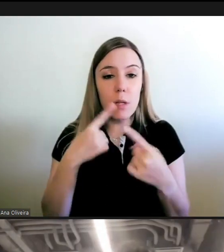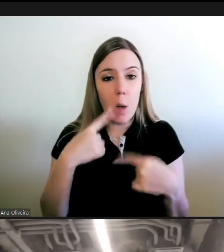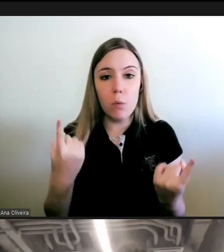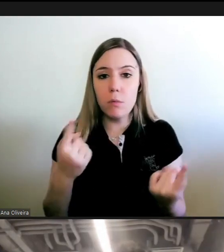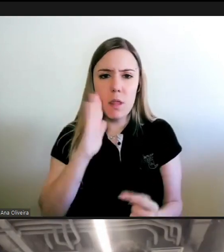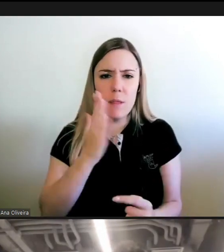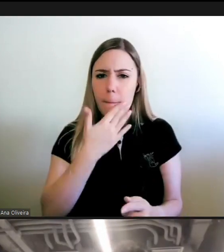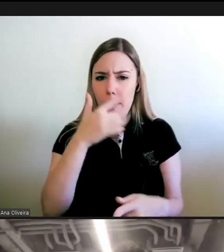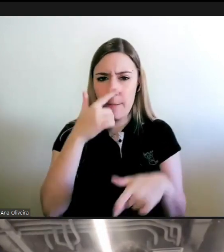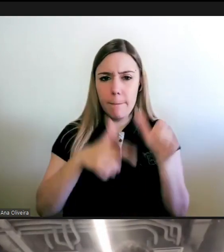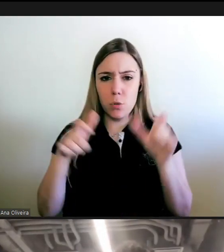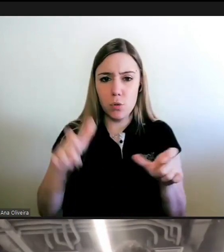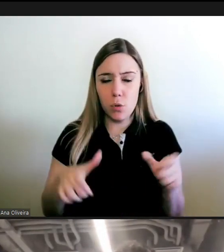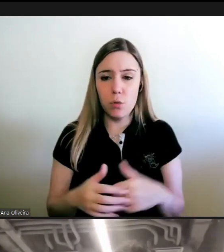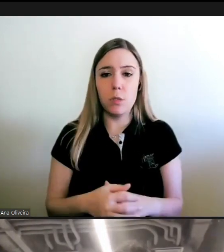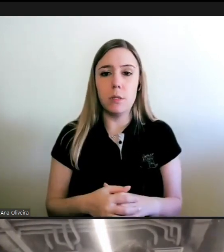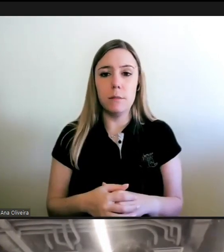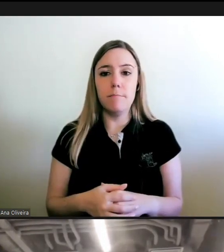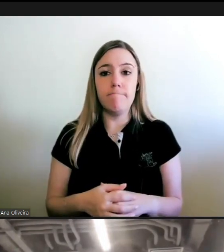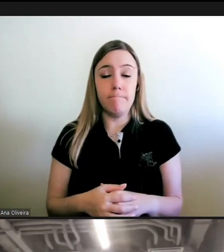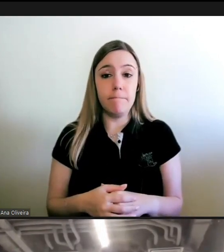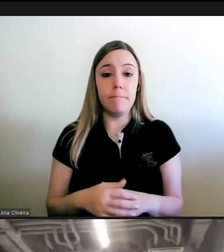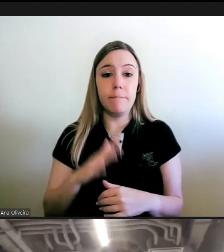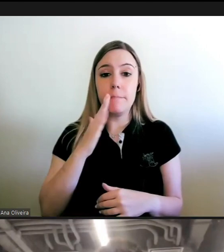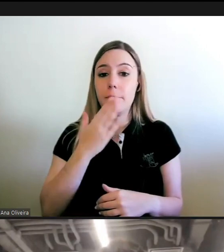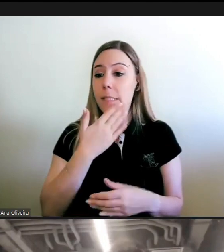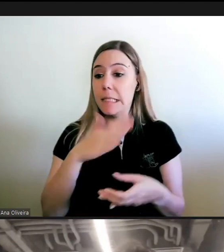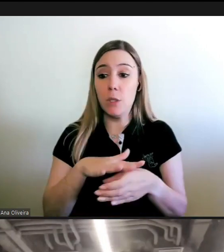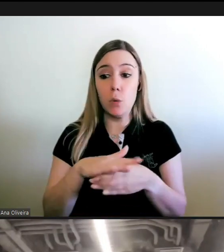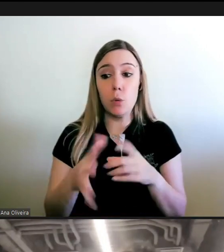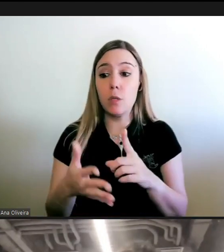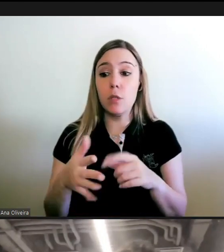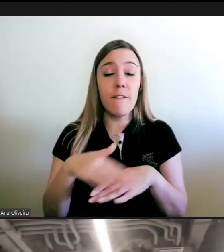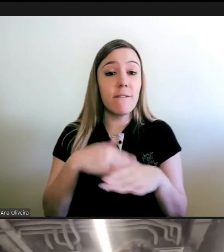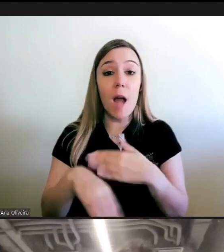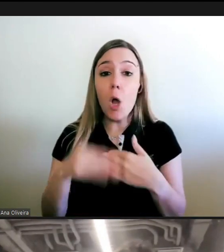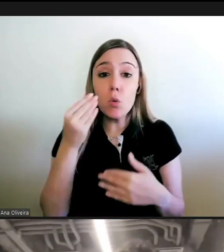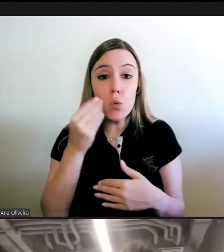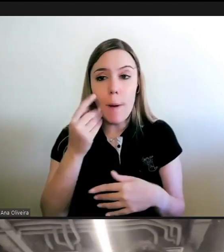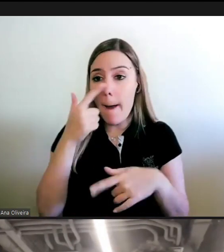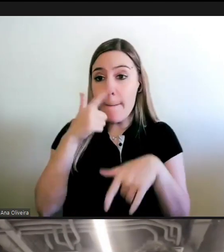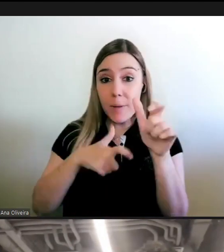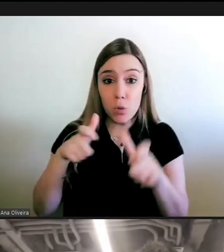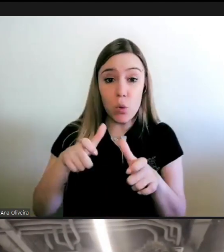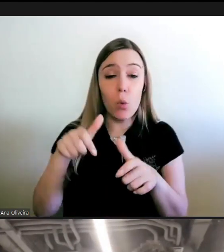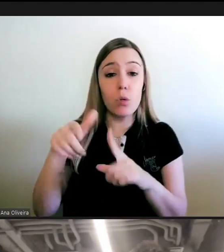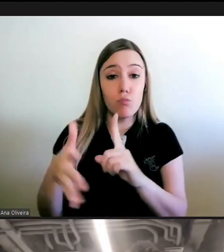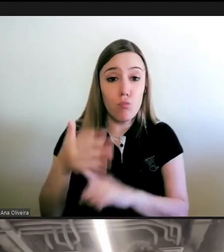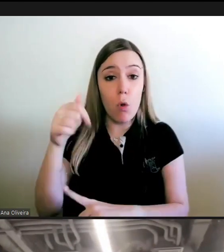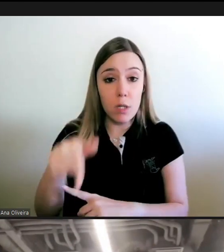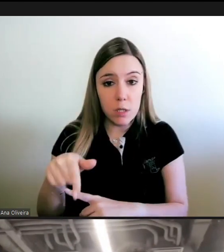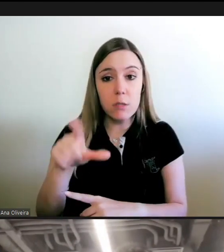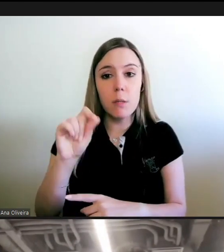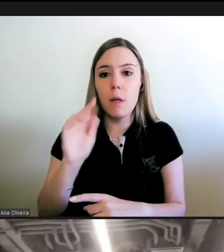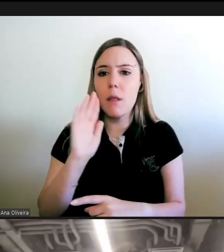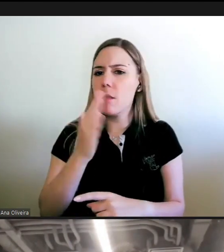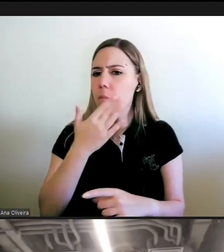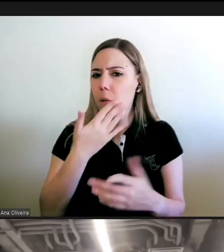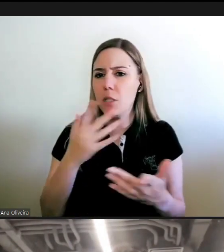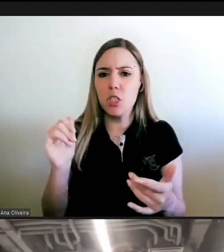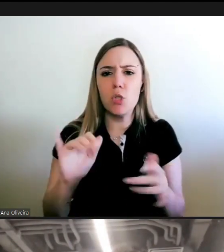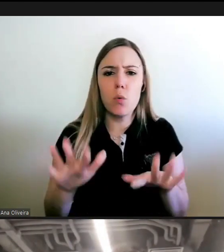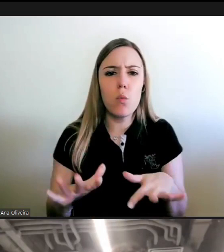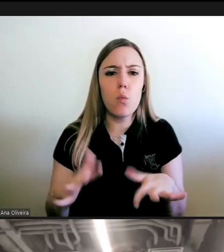de agentes de concretização. E estes agentes de concretização, independentemente da natureza da organização,